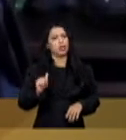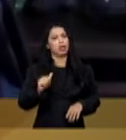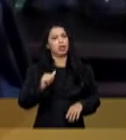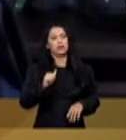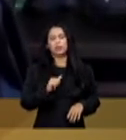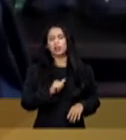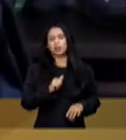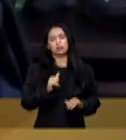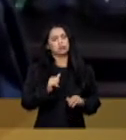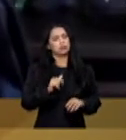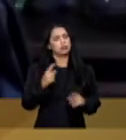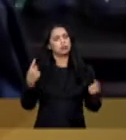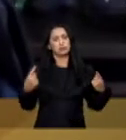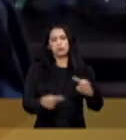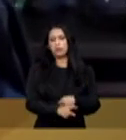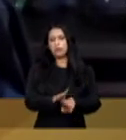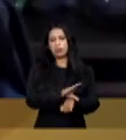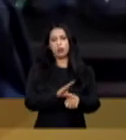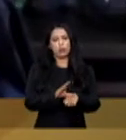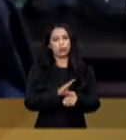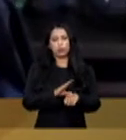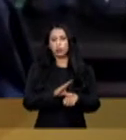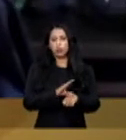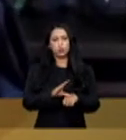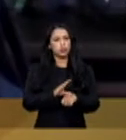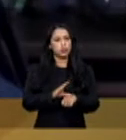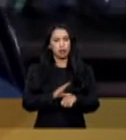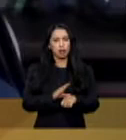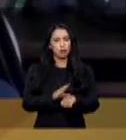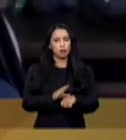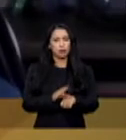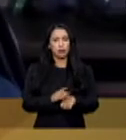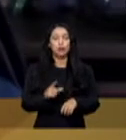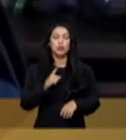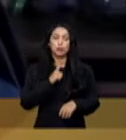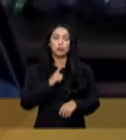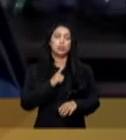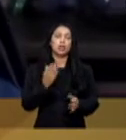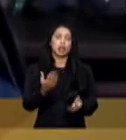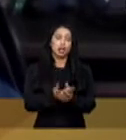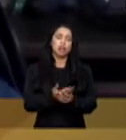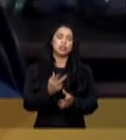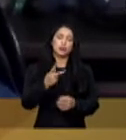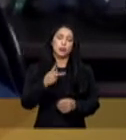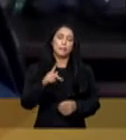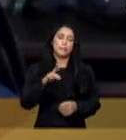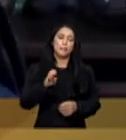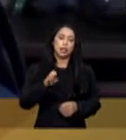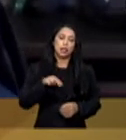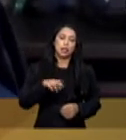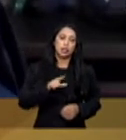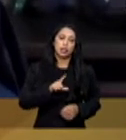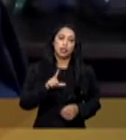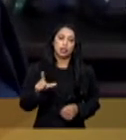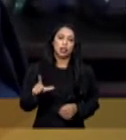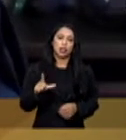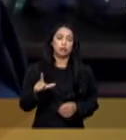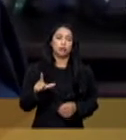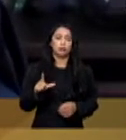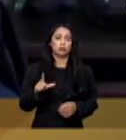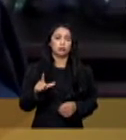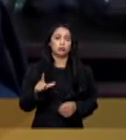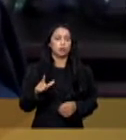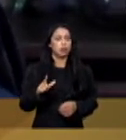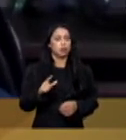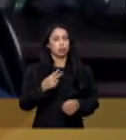e substituiu-a pela previsão de que a ação penal seria incondicionada